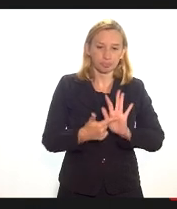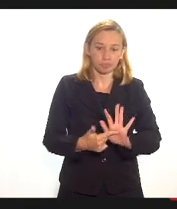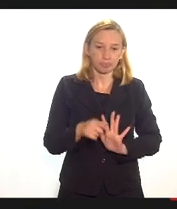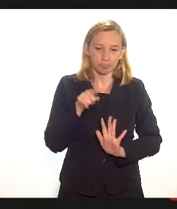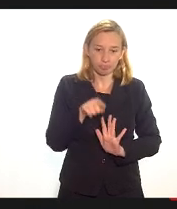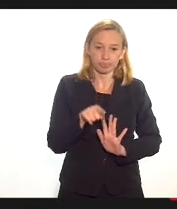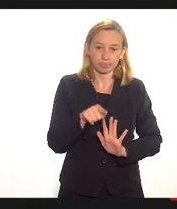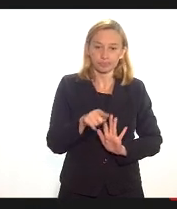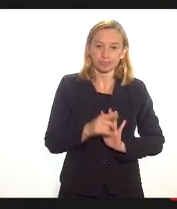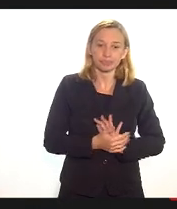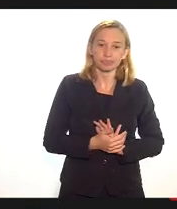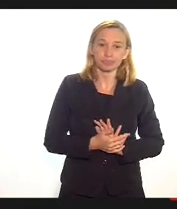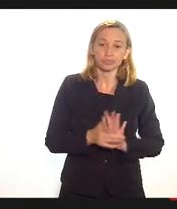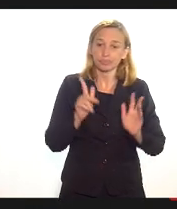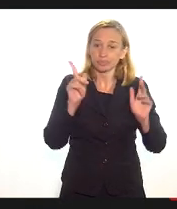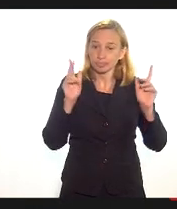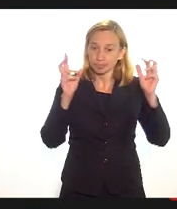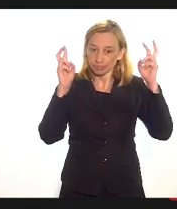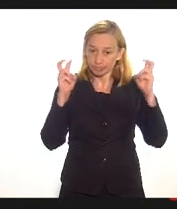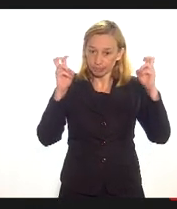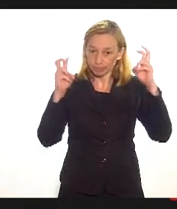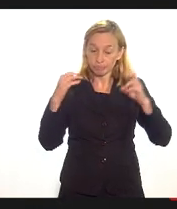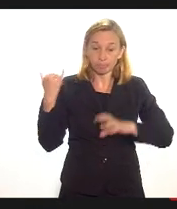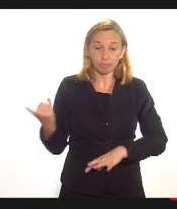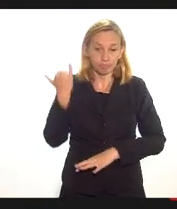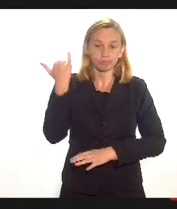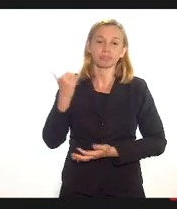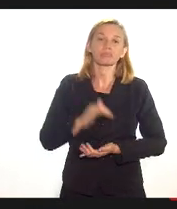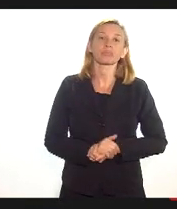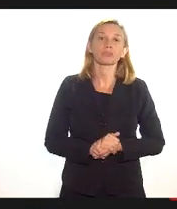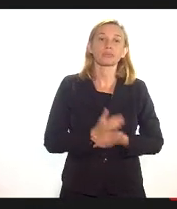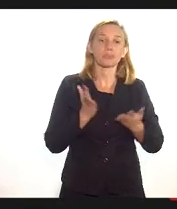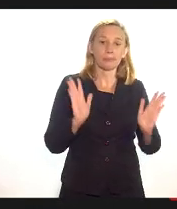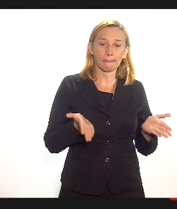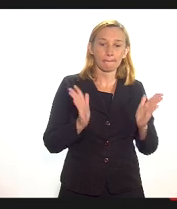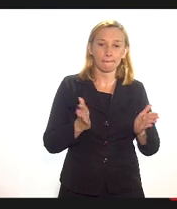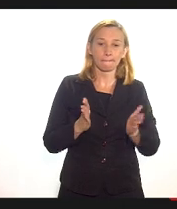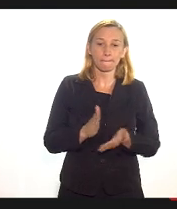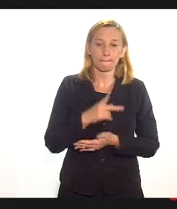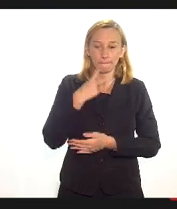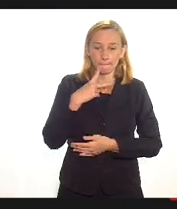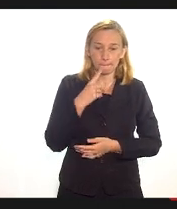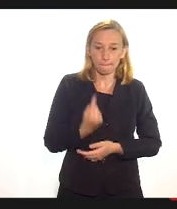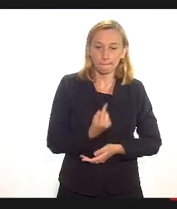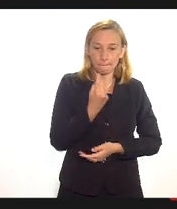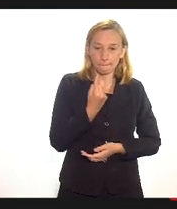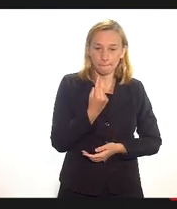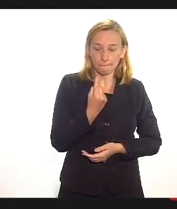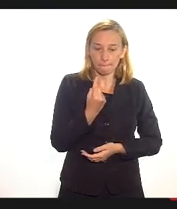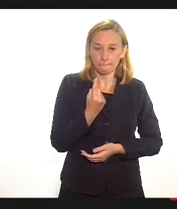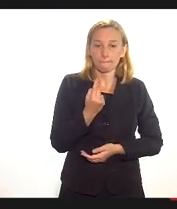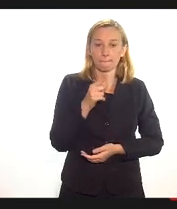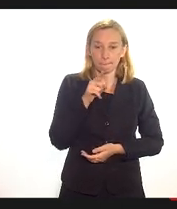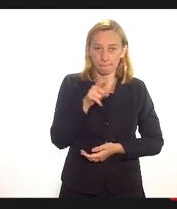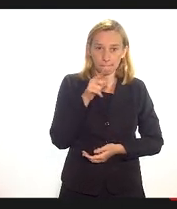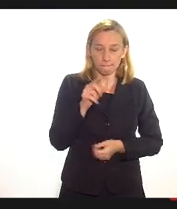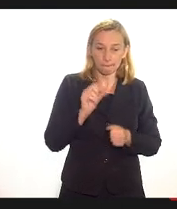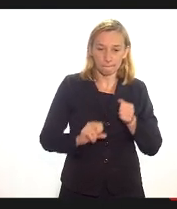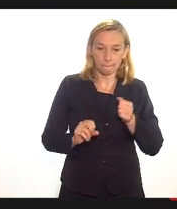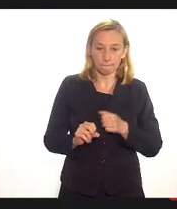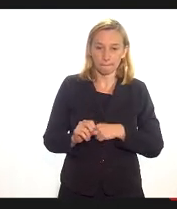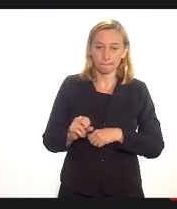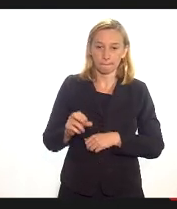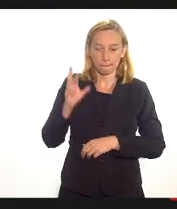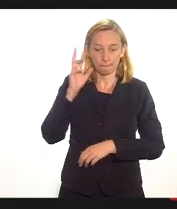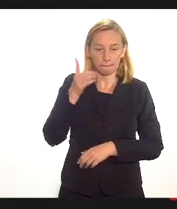aí são questões absolutamente fundamentais. Agora, eu gostei especificamente de uma que você fez, Luiz Paulo, que